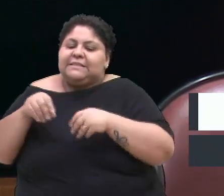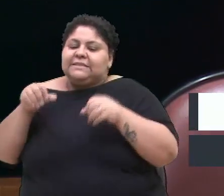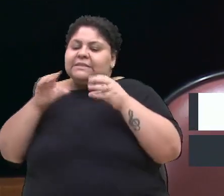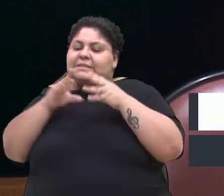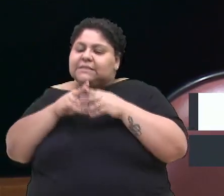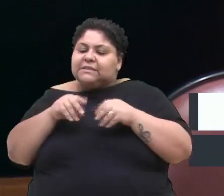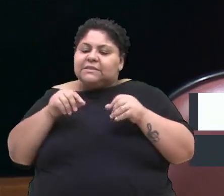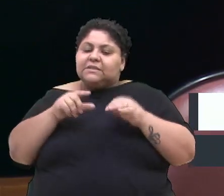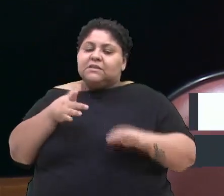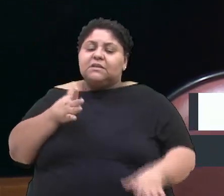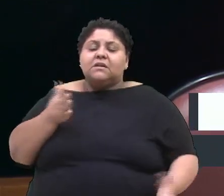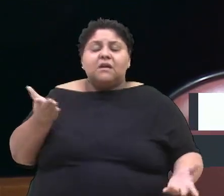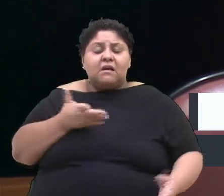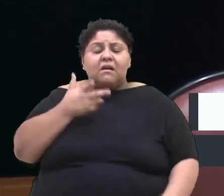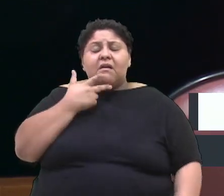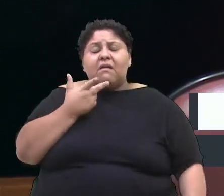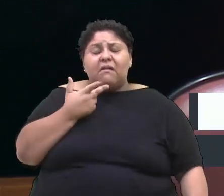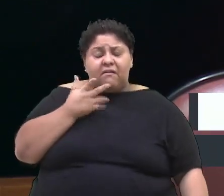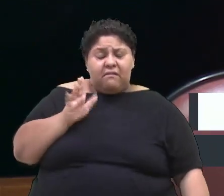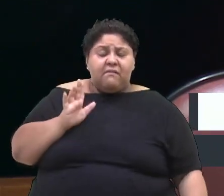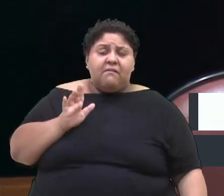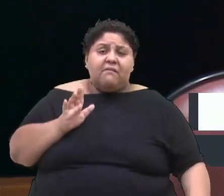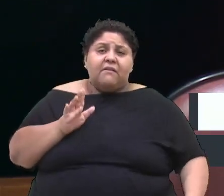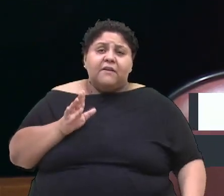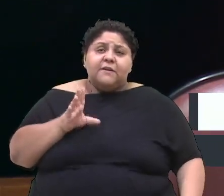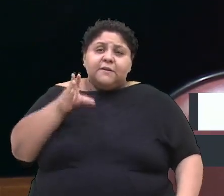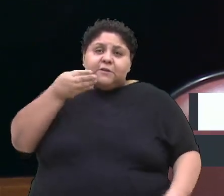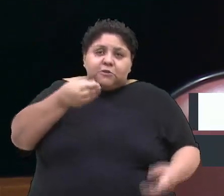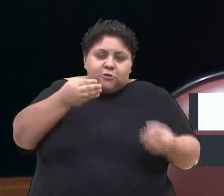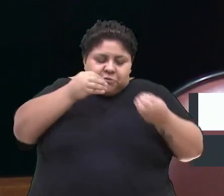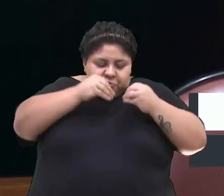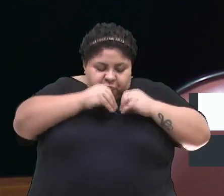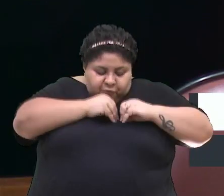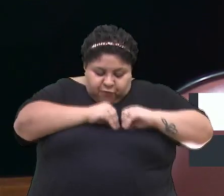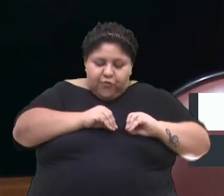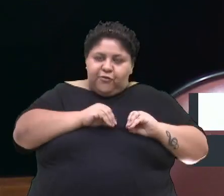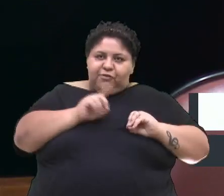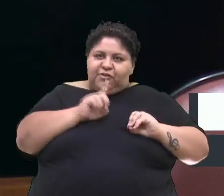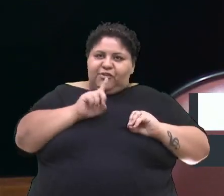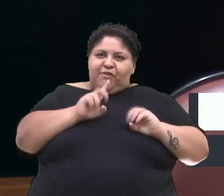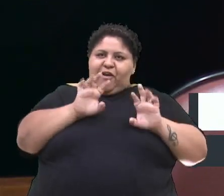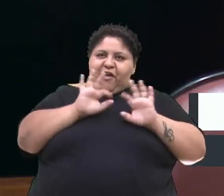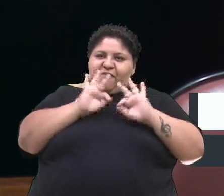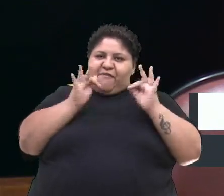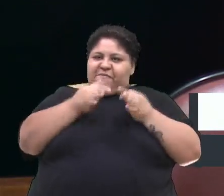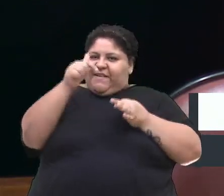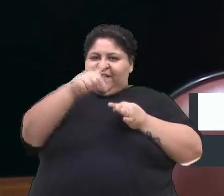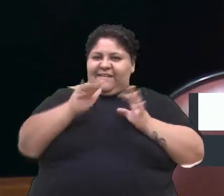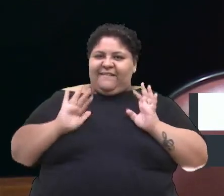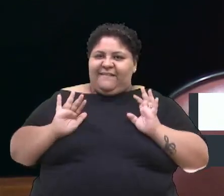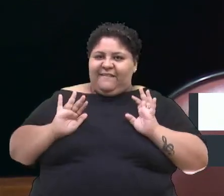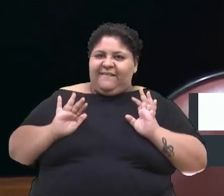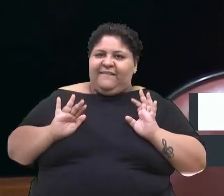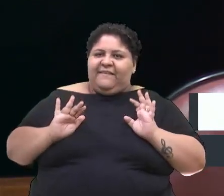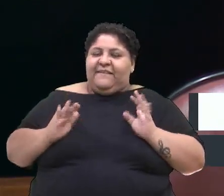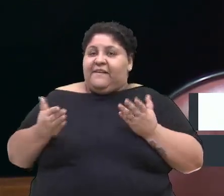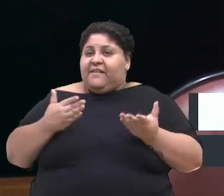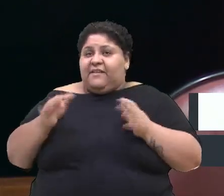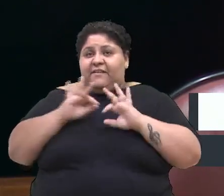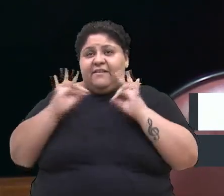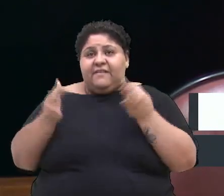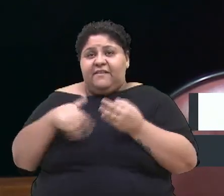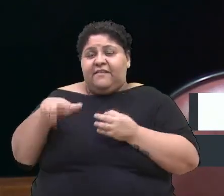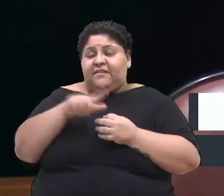E eu estou falando isso do fundo do coração, não é porque a família está aqui, né? Talvez se a família não estivesse aqui, a